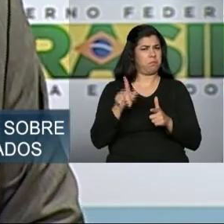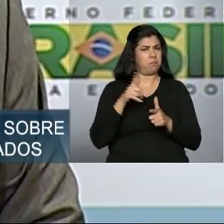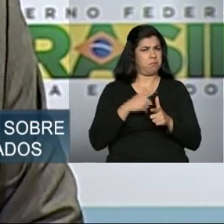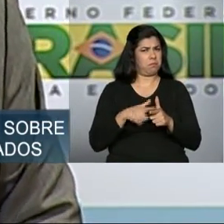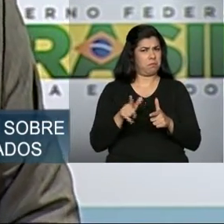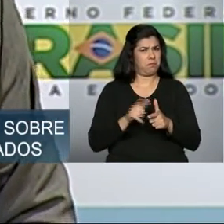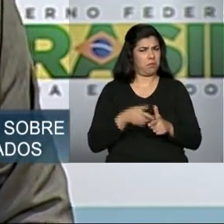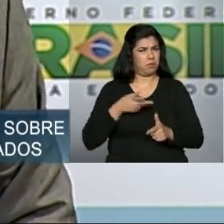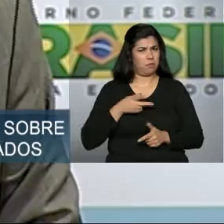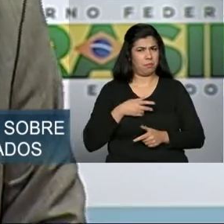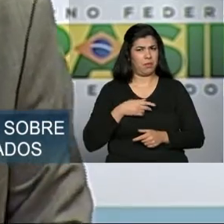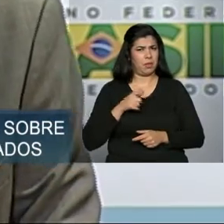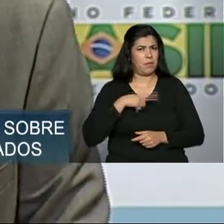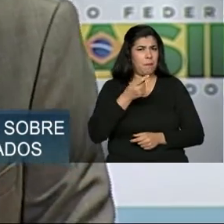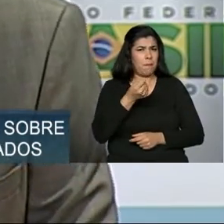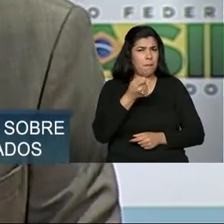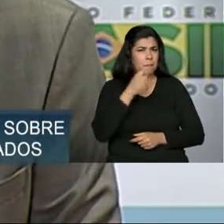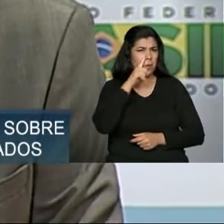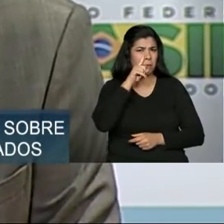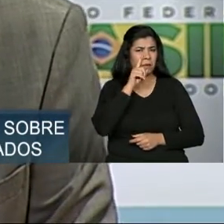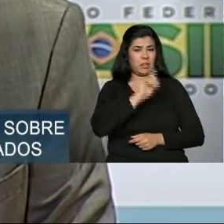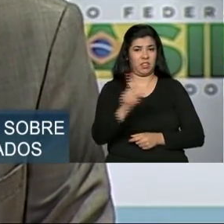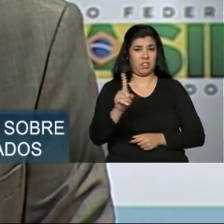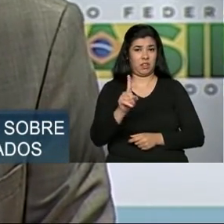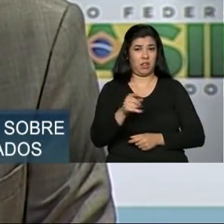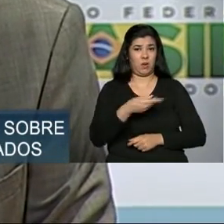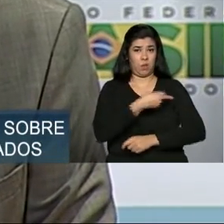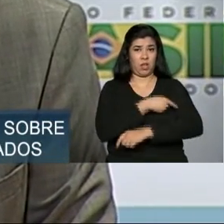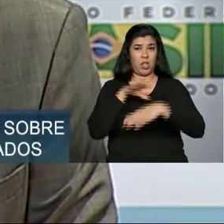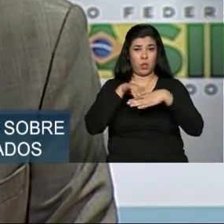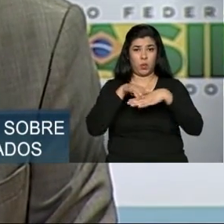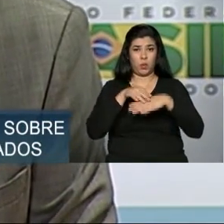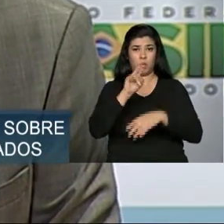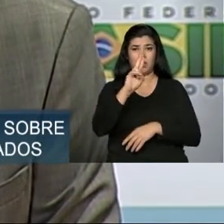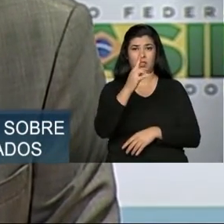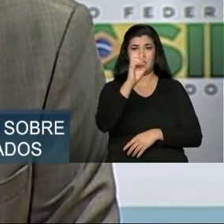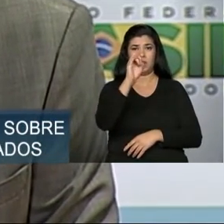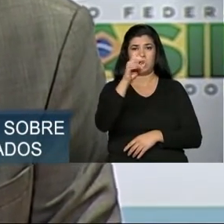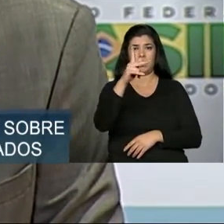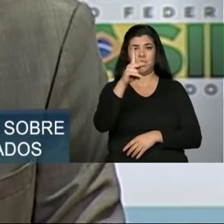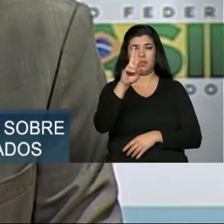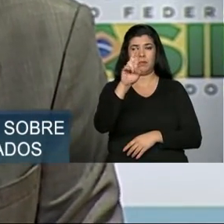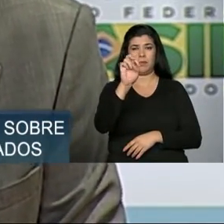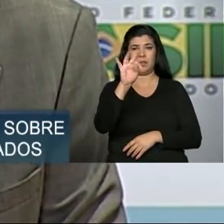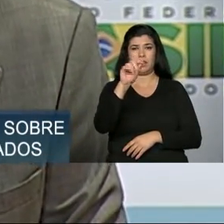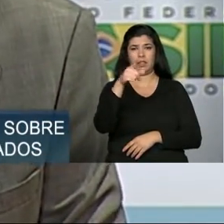baixa prevalência, estamos falando de uma hipertensão que atinge aí 25% da população.